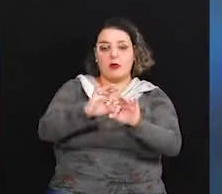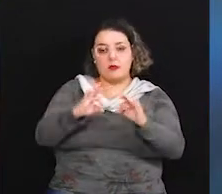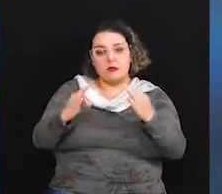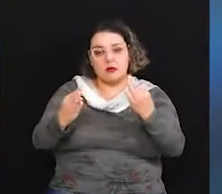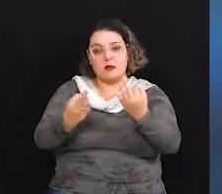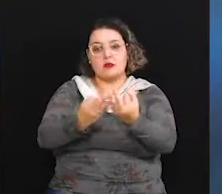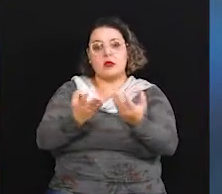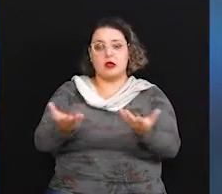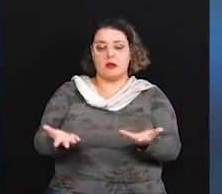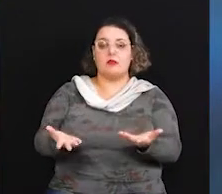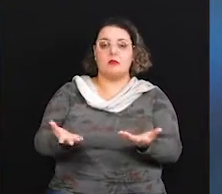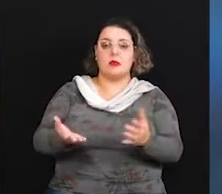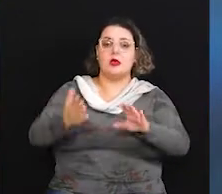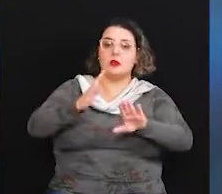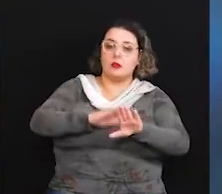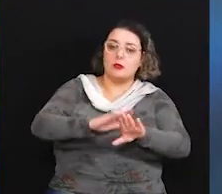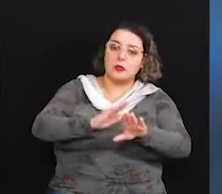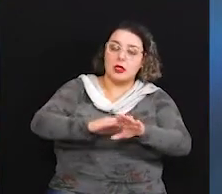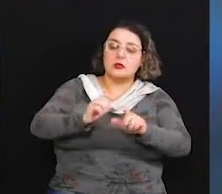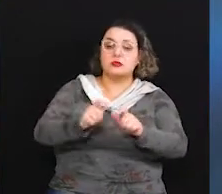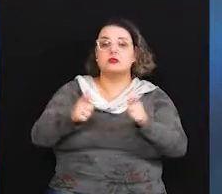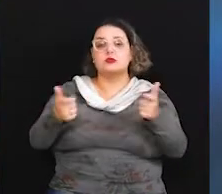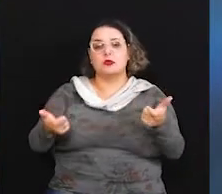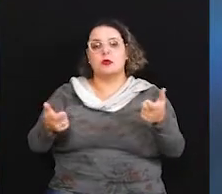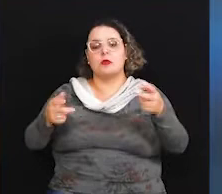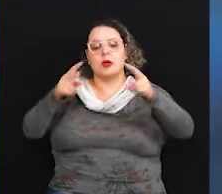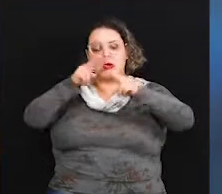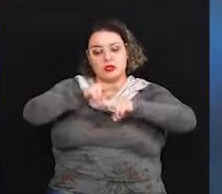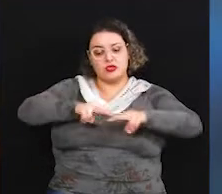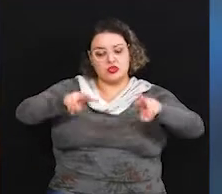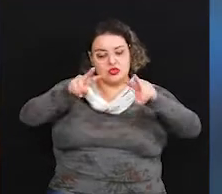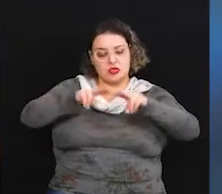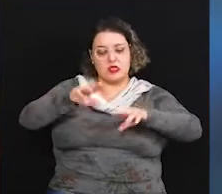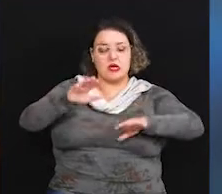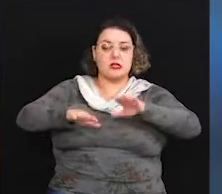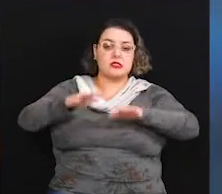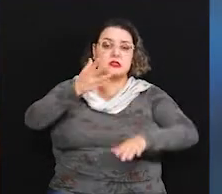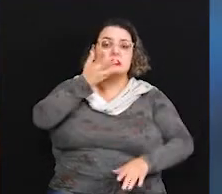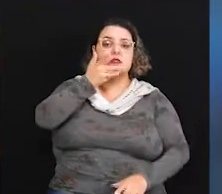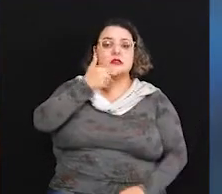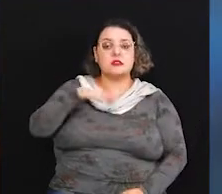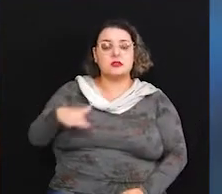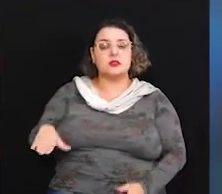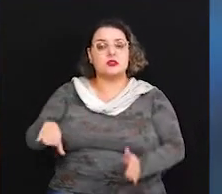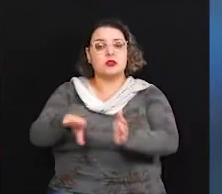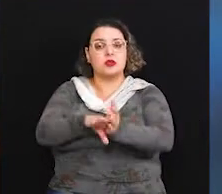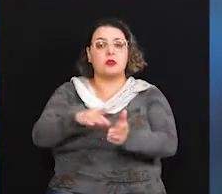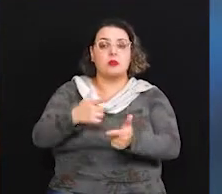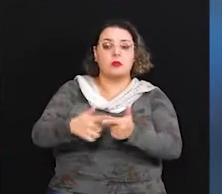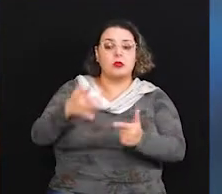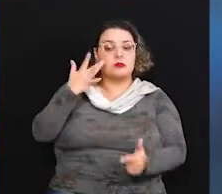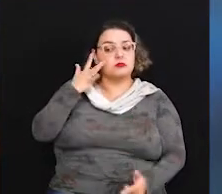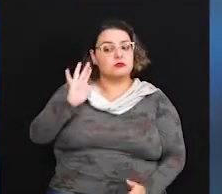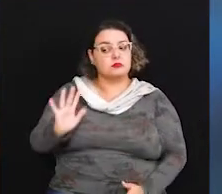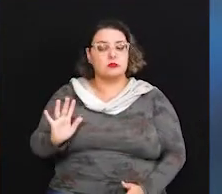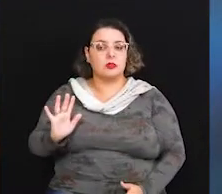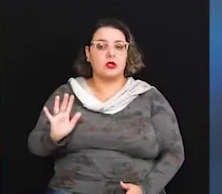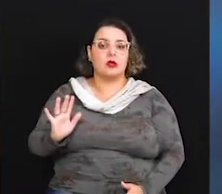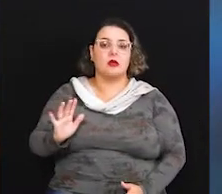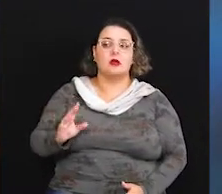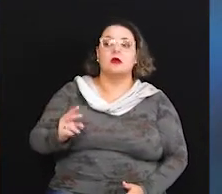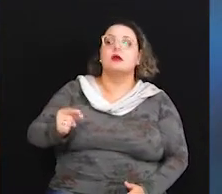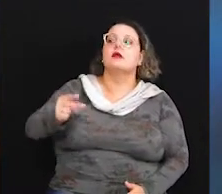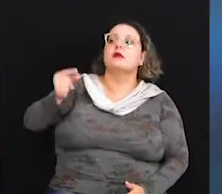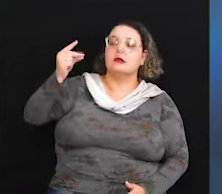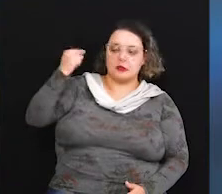sempre acaba tendo que fazer uma atividade maior para enxergar. Às vezes a criança chega com algum problema que a gente não entende, na verdade vem